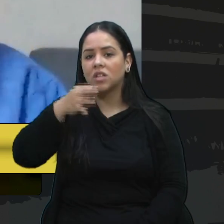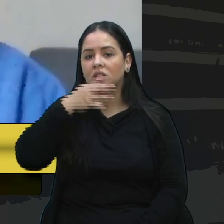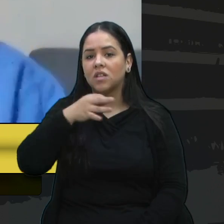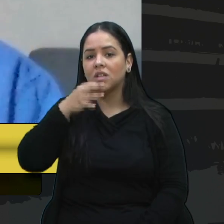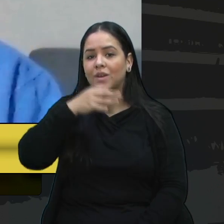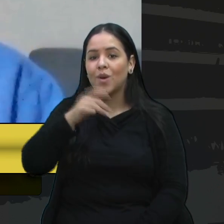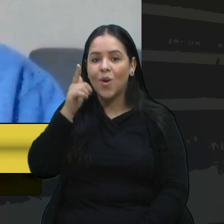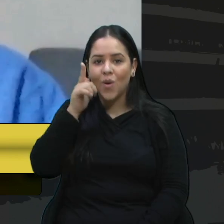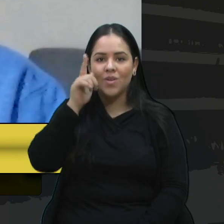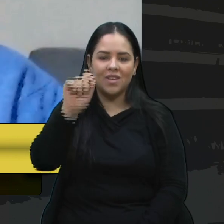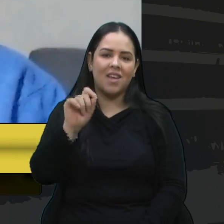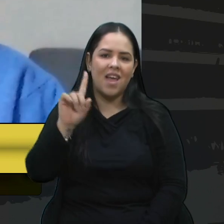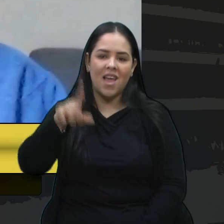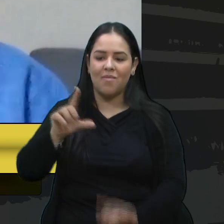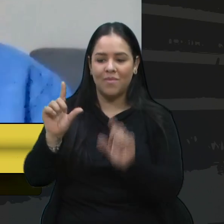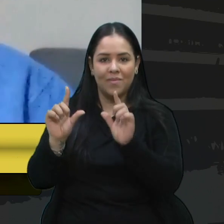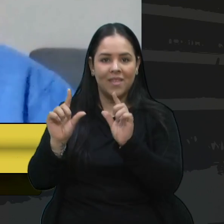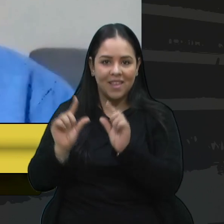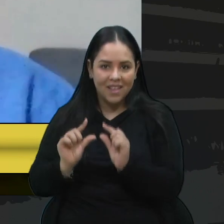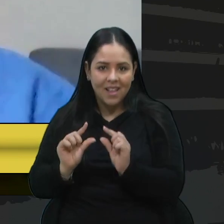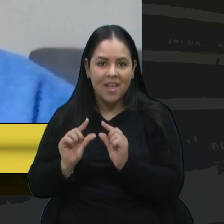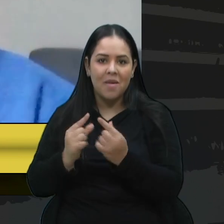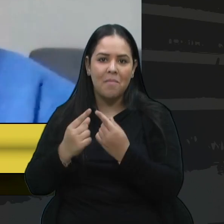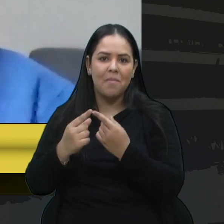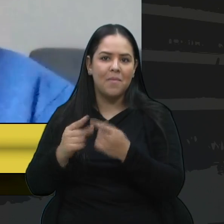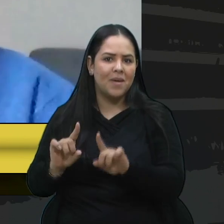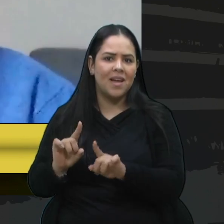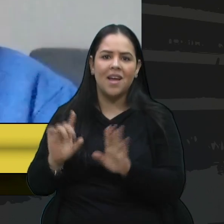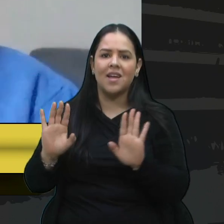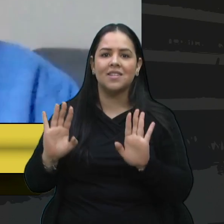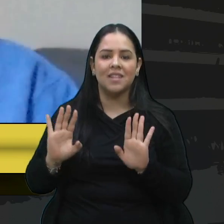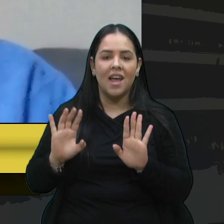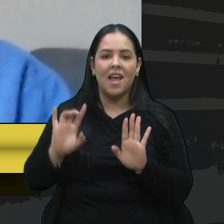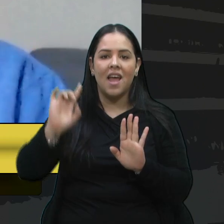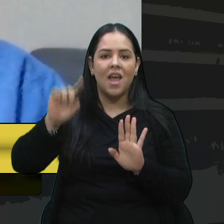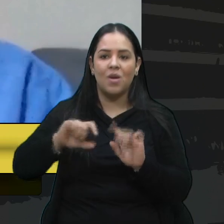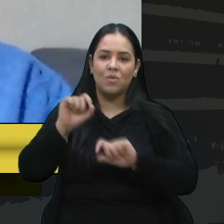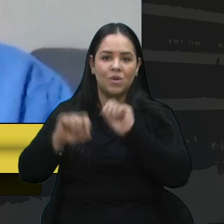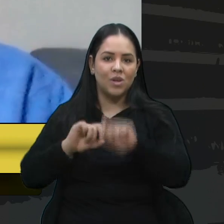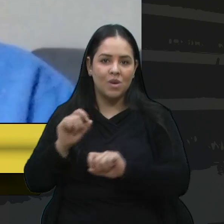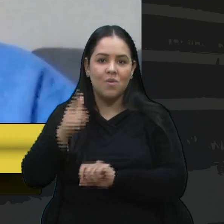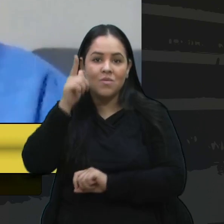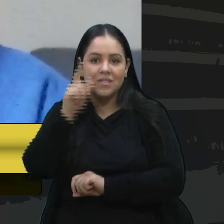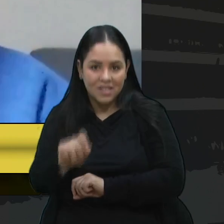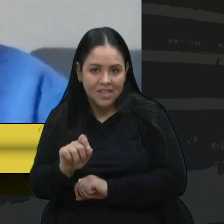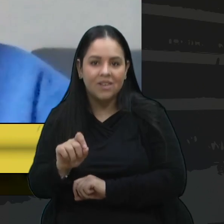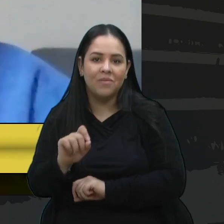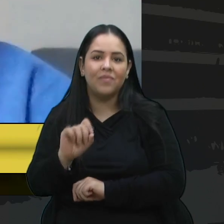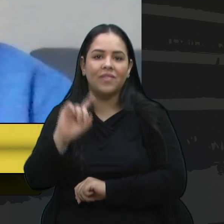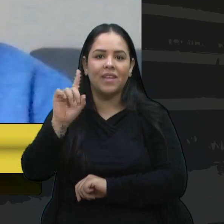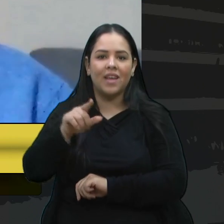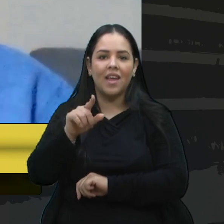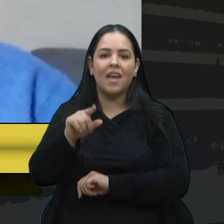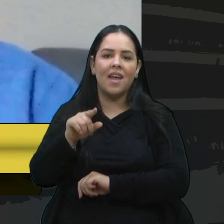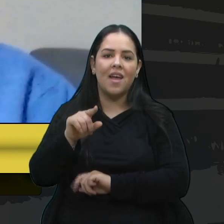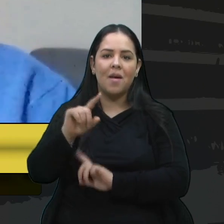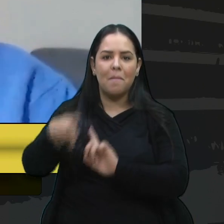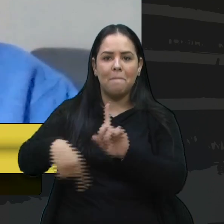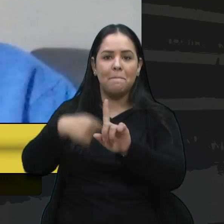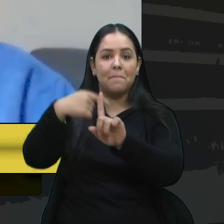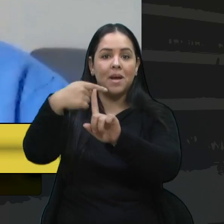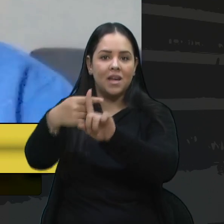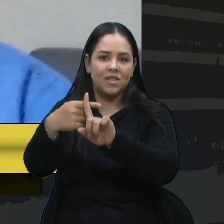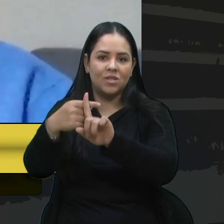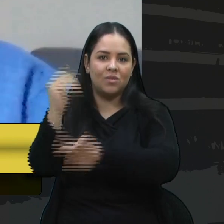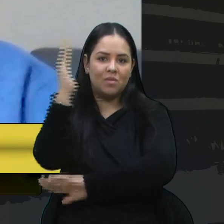que, por menor que tenha sido, foi o que deu para fazer e foi uma das maiores conquistas de dissídio do Brasil,